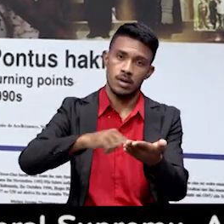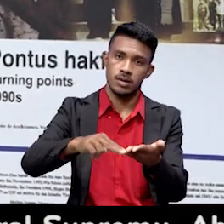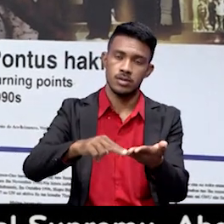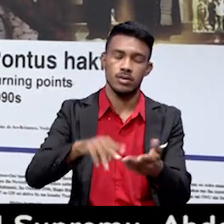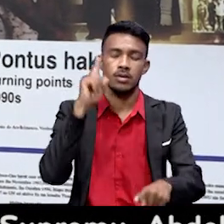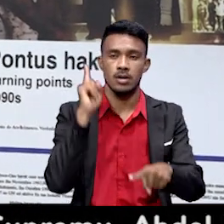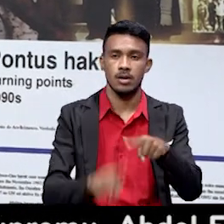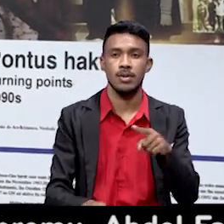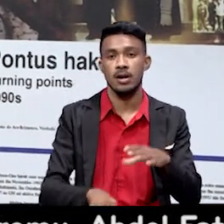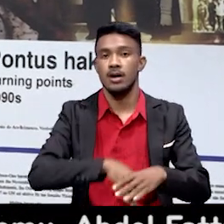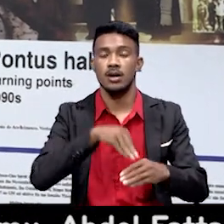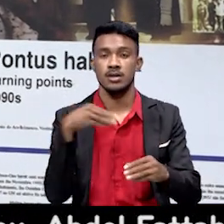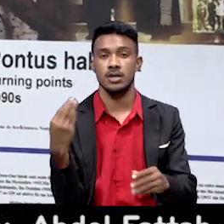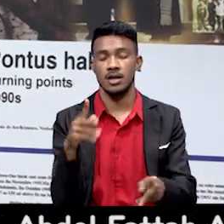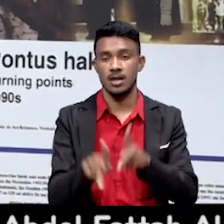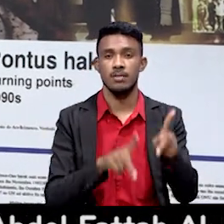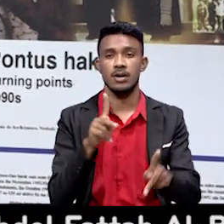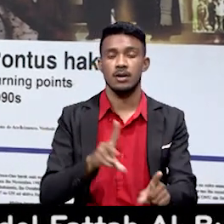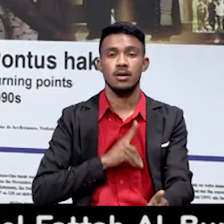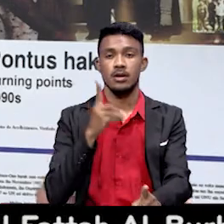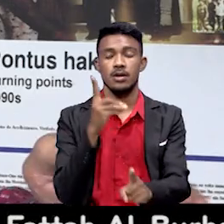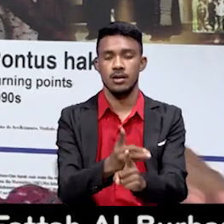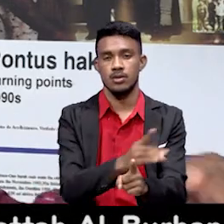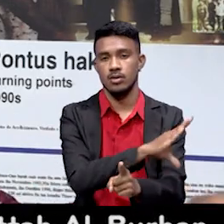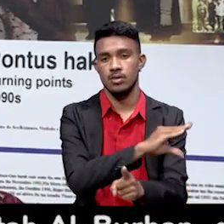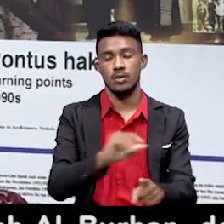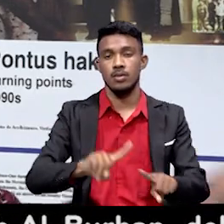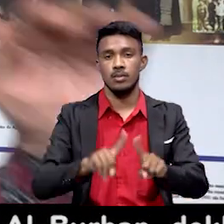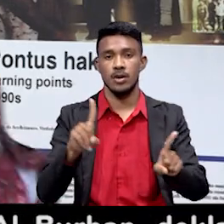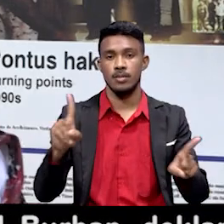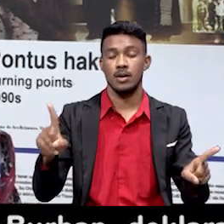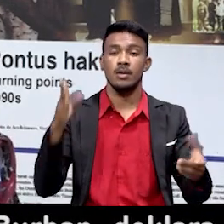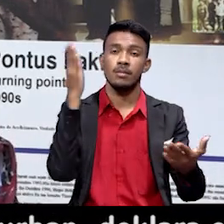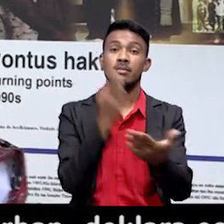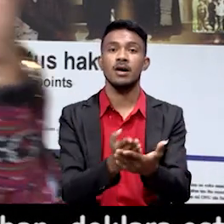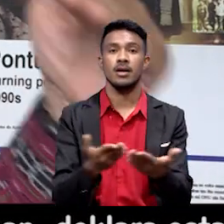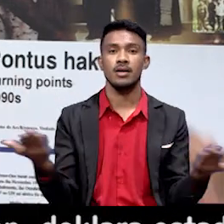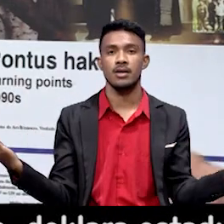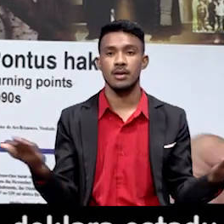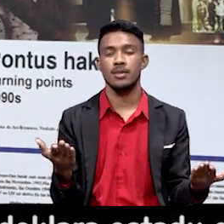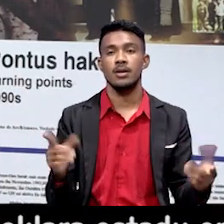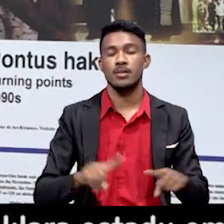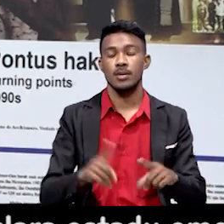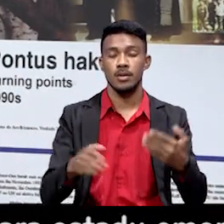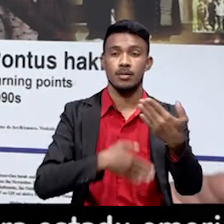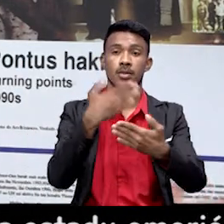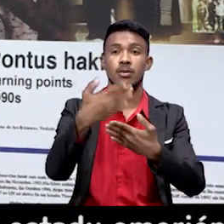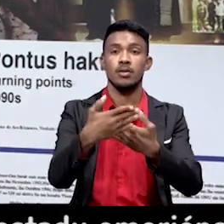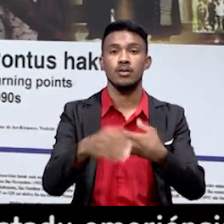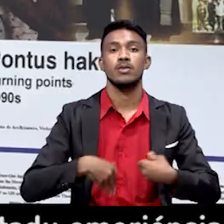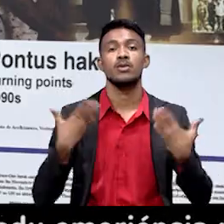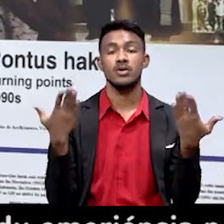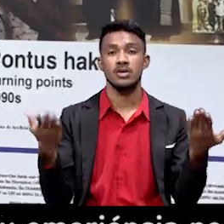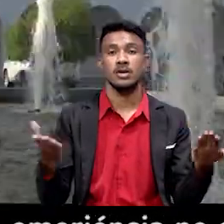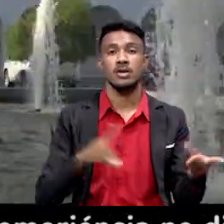label hasai emenya direito adquirido, ma be, para iya nene be, e depois vai oi, oi só, e daqui é dia